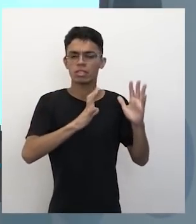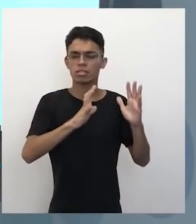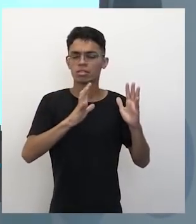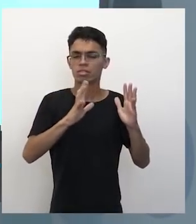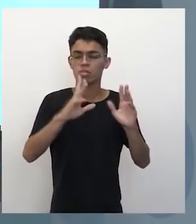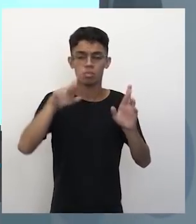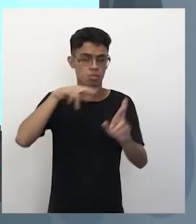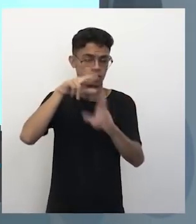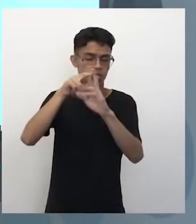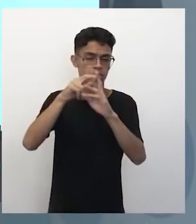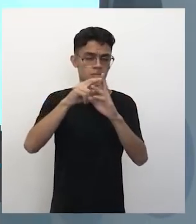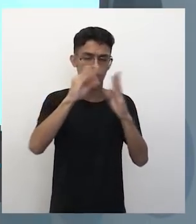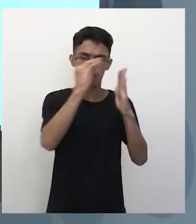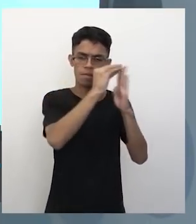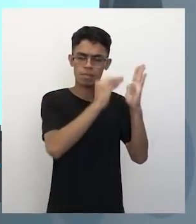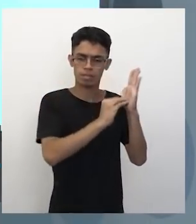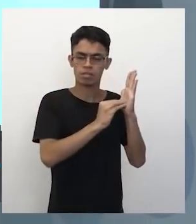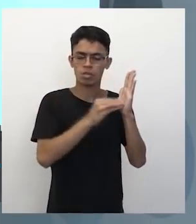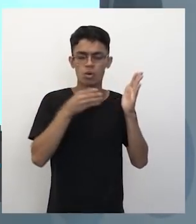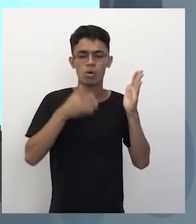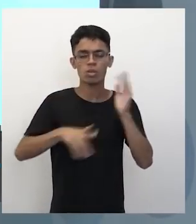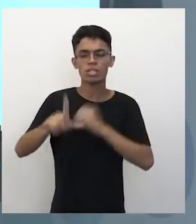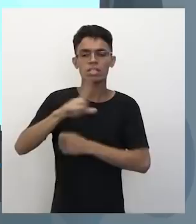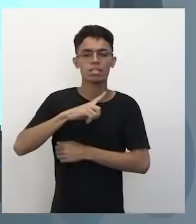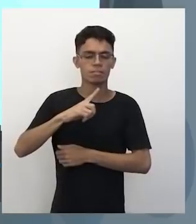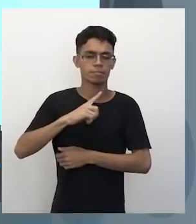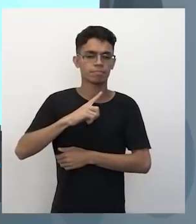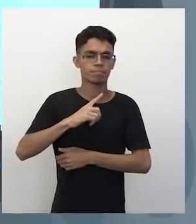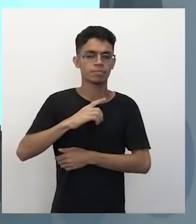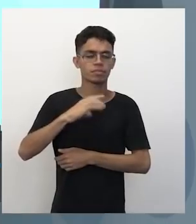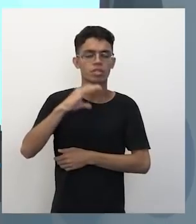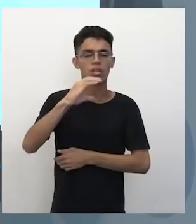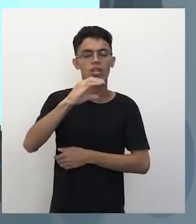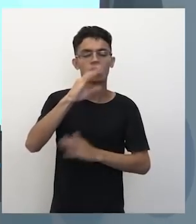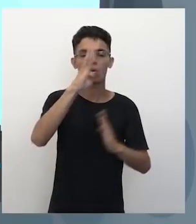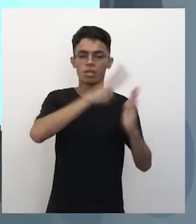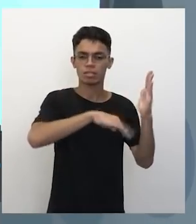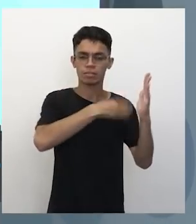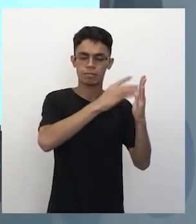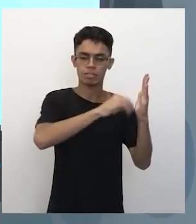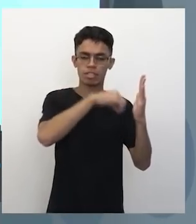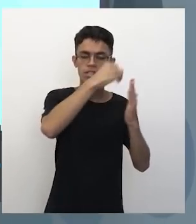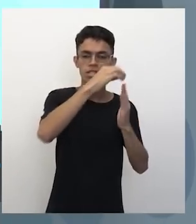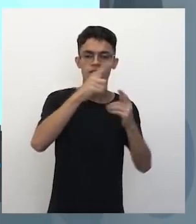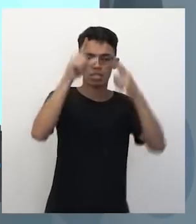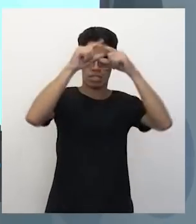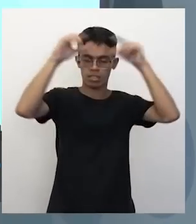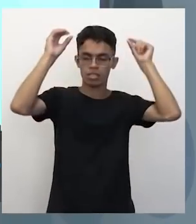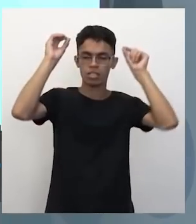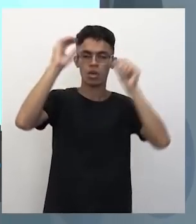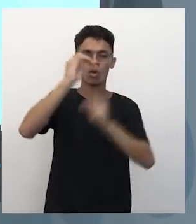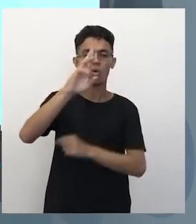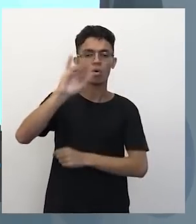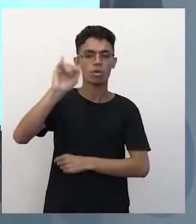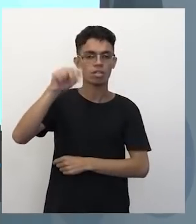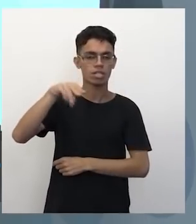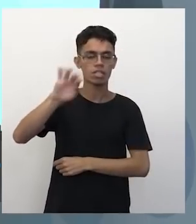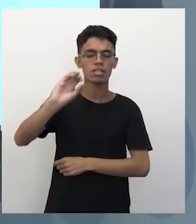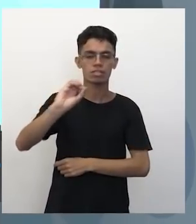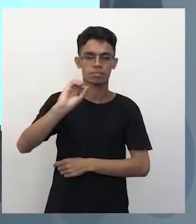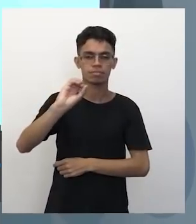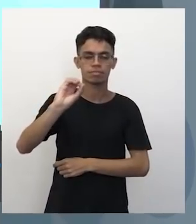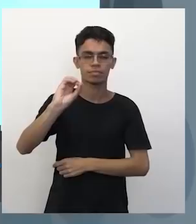data. Hoje, nós temos aí o calendário gregoriano, que é utilizado para regular essas datas, né?